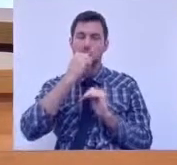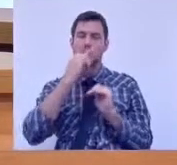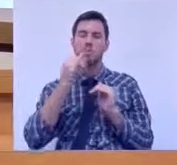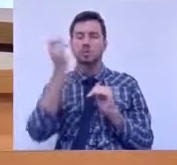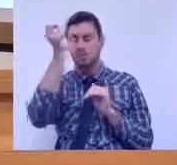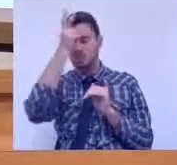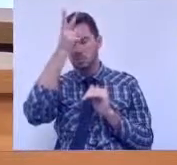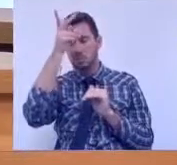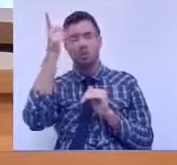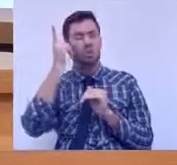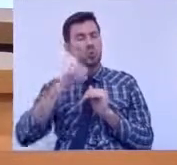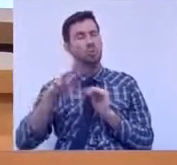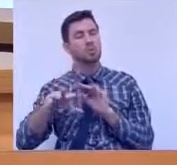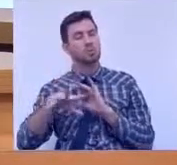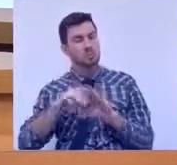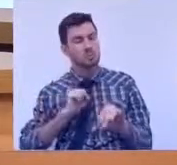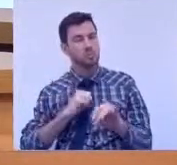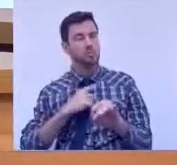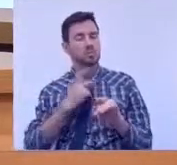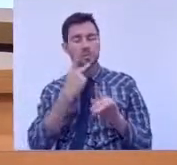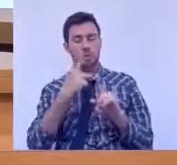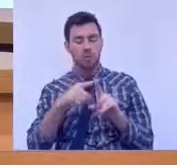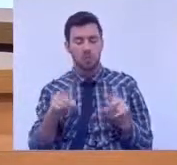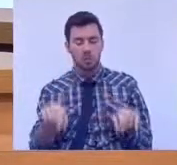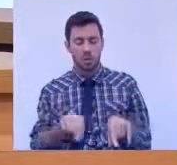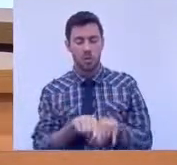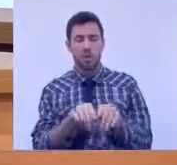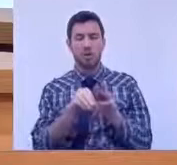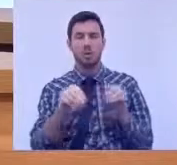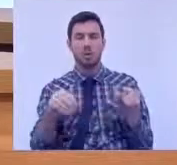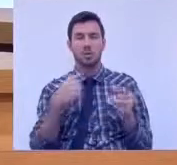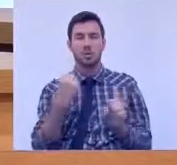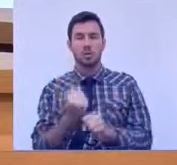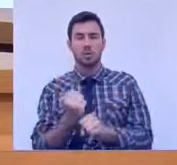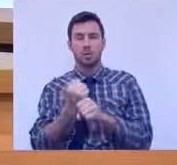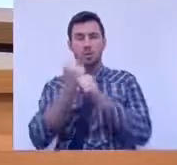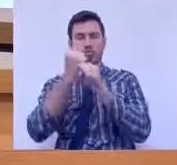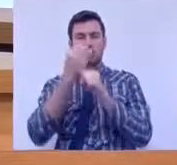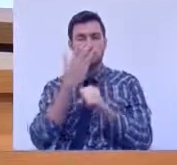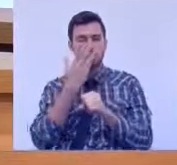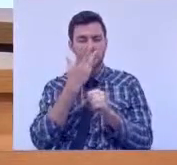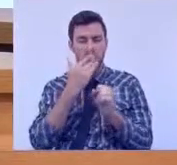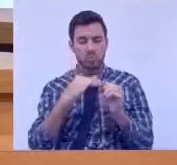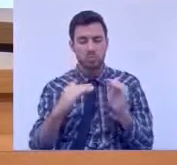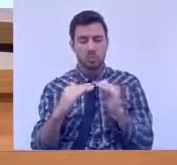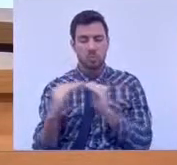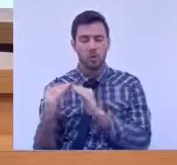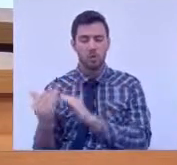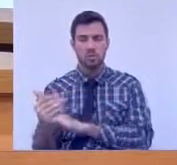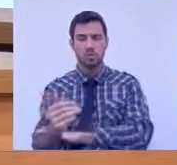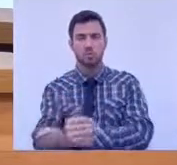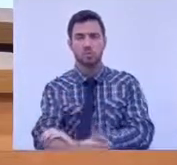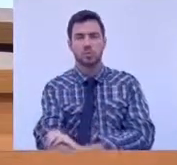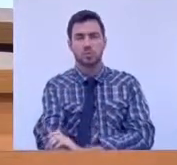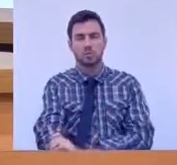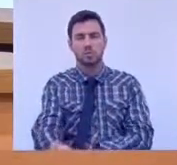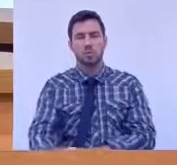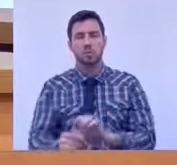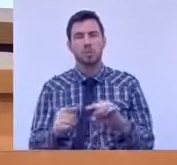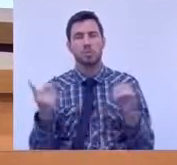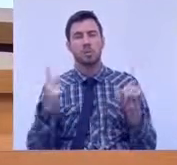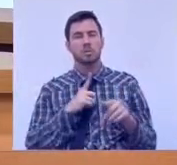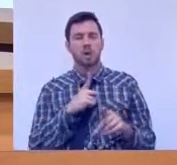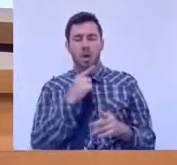conseguiu esse terreno de volta, porque é um terreno público, para poder construir essa creche. Porém, houve um acordo com os moradores, depois que já